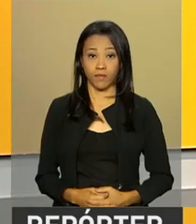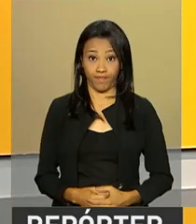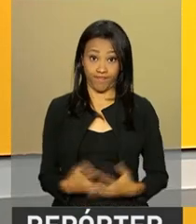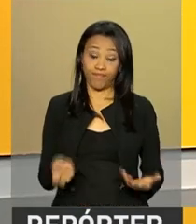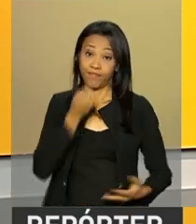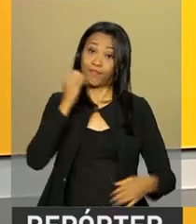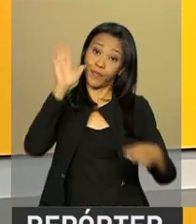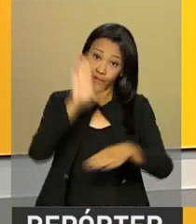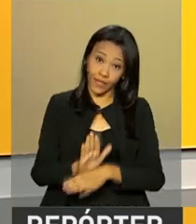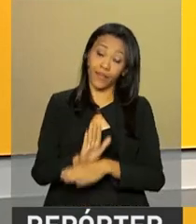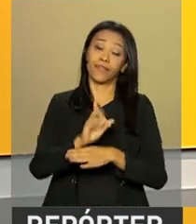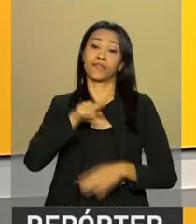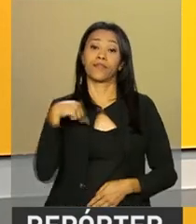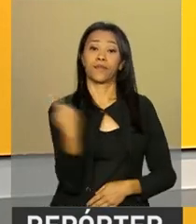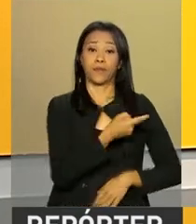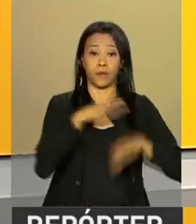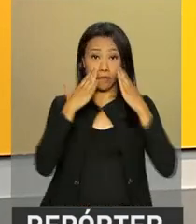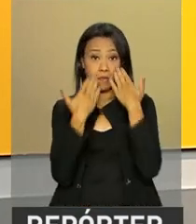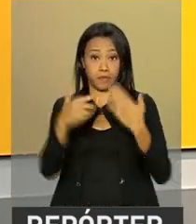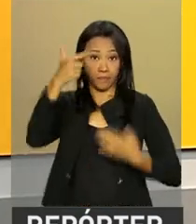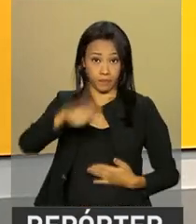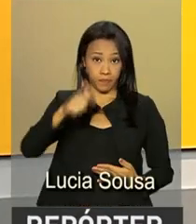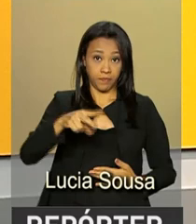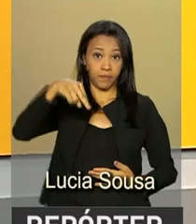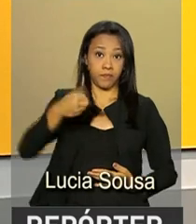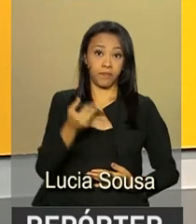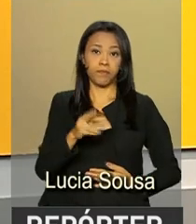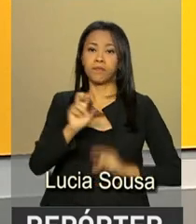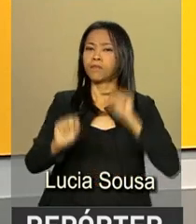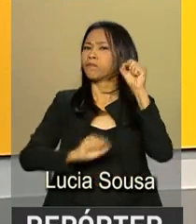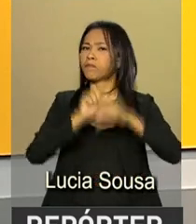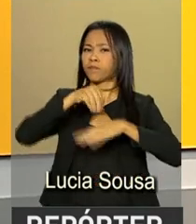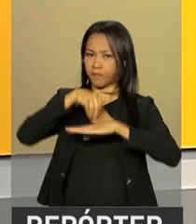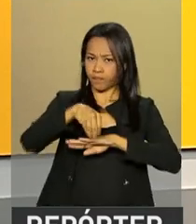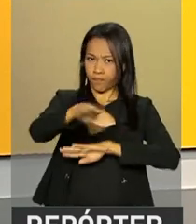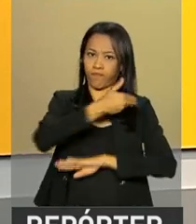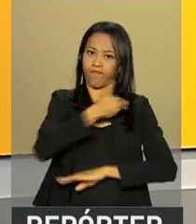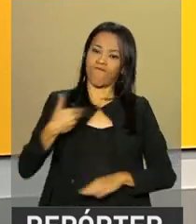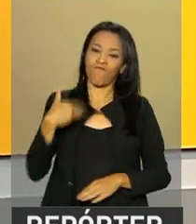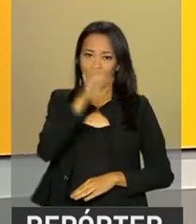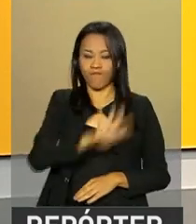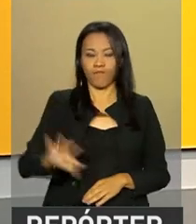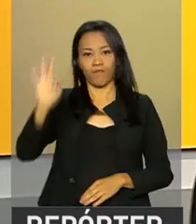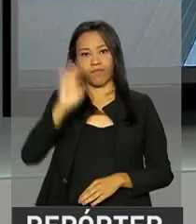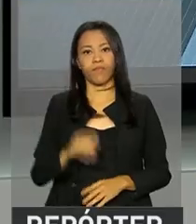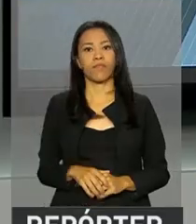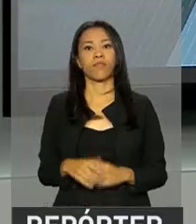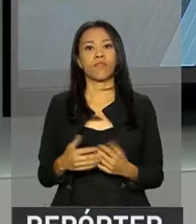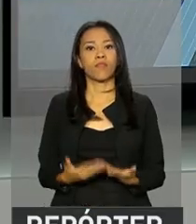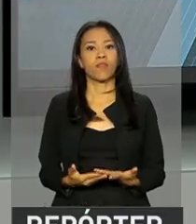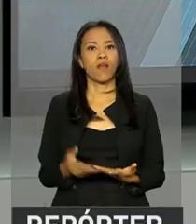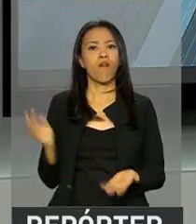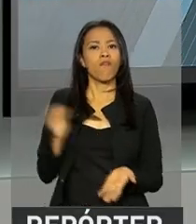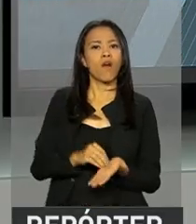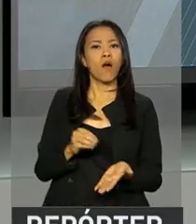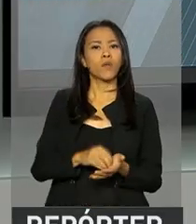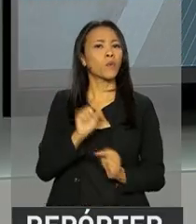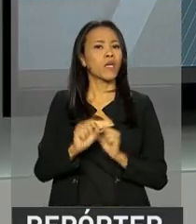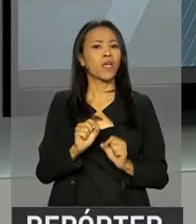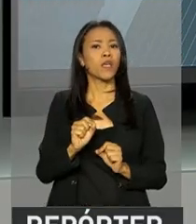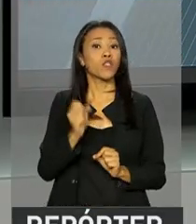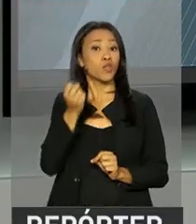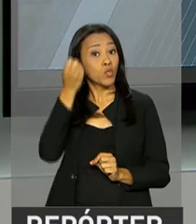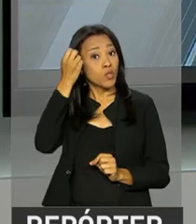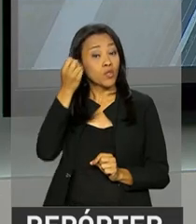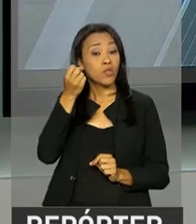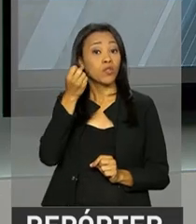Olá boa tarde estamos de volta com repórter NBR e as notícias do governo federal faltando apenas dois dias